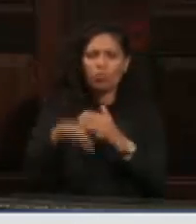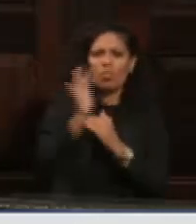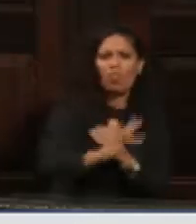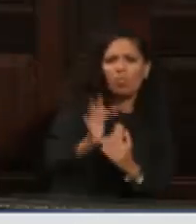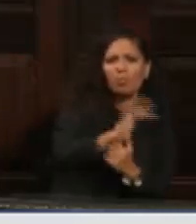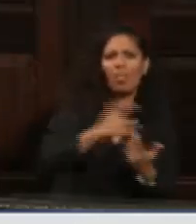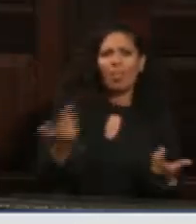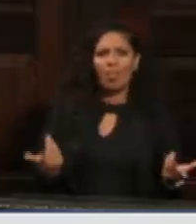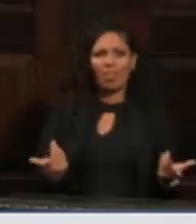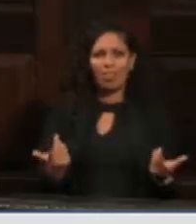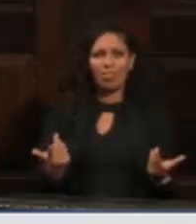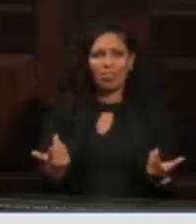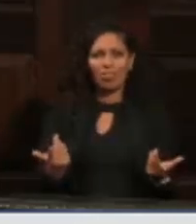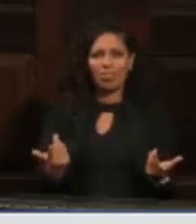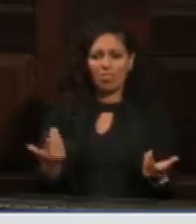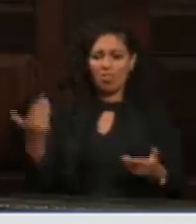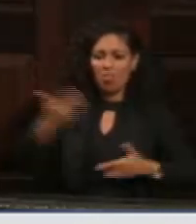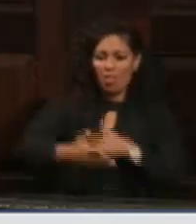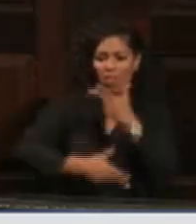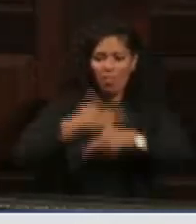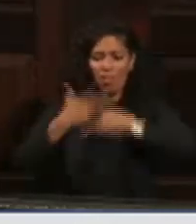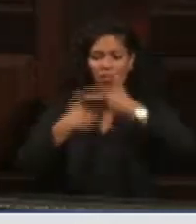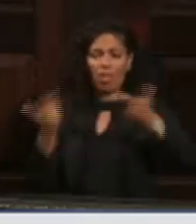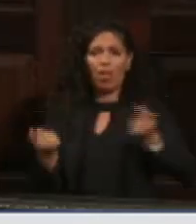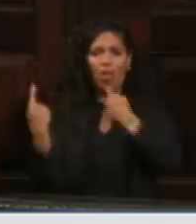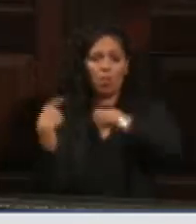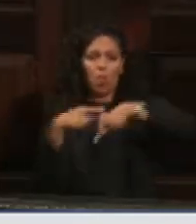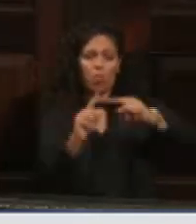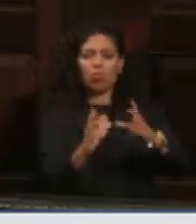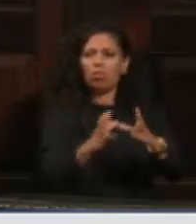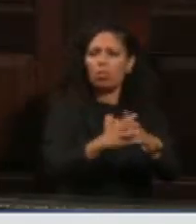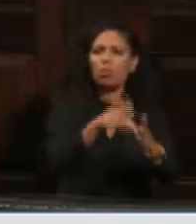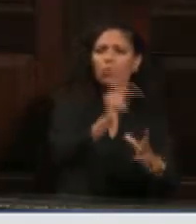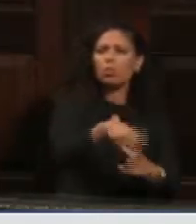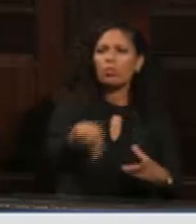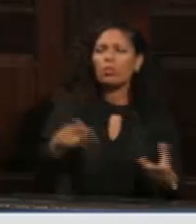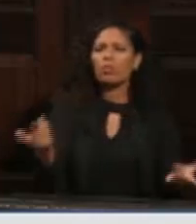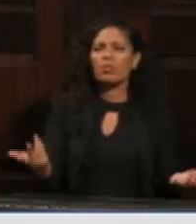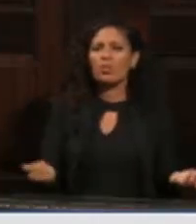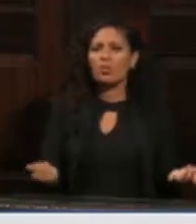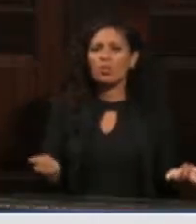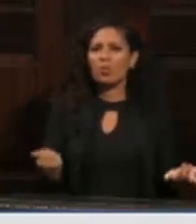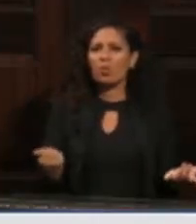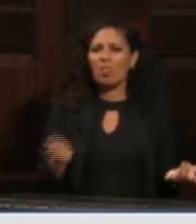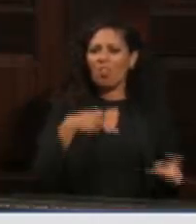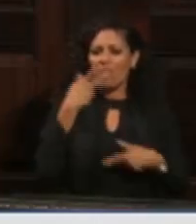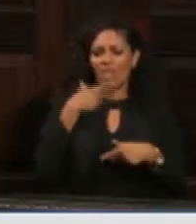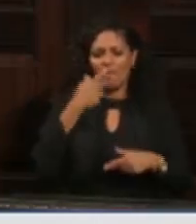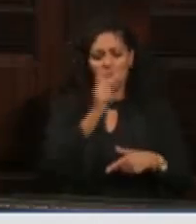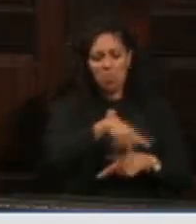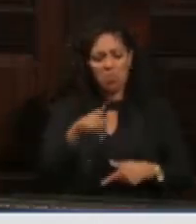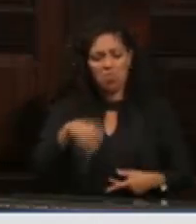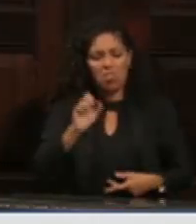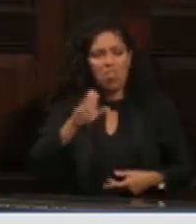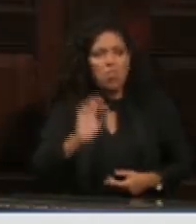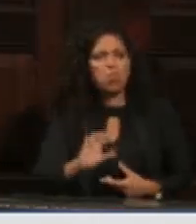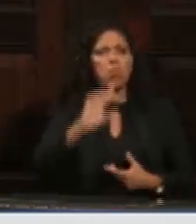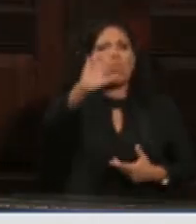enfim, venha atribuir ao professor, venha atribuir à professora responsabilidade por